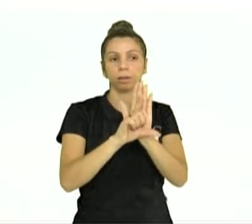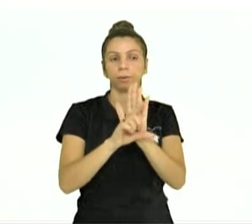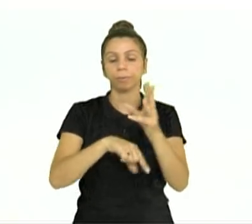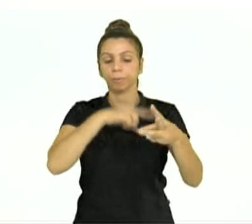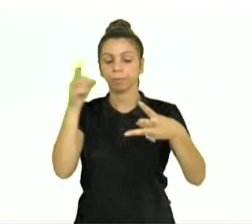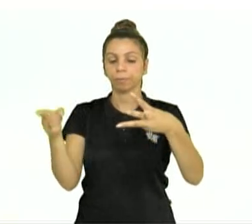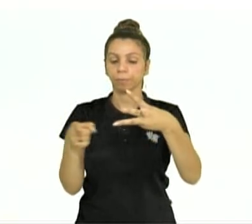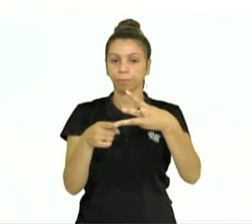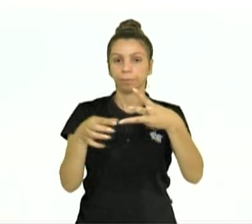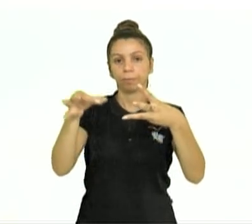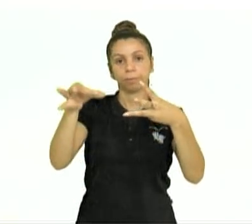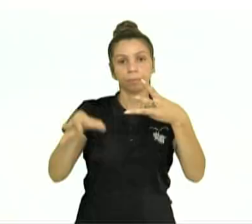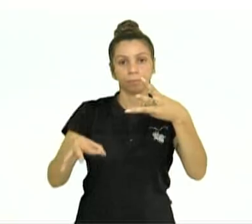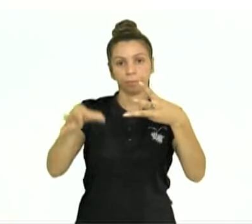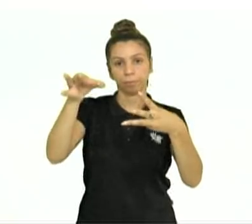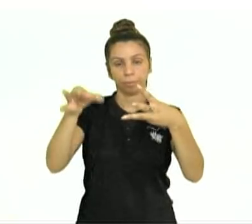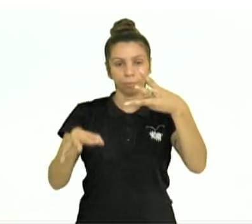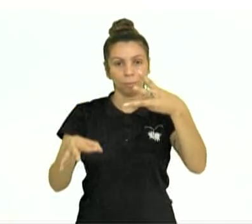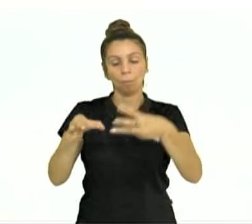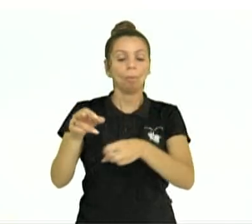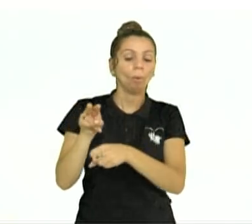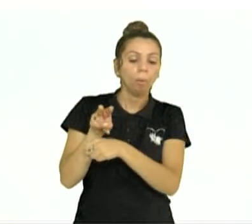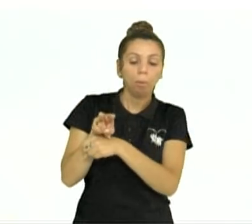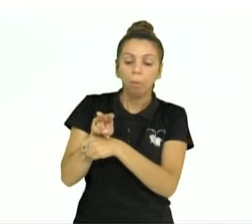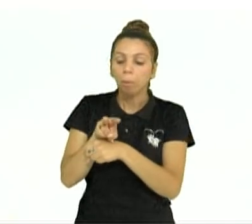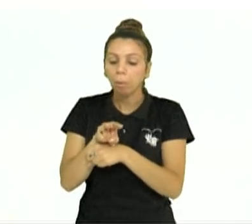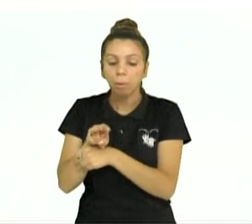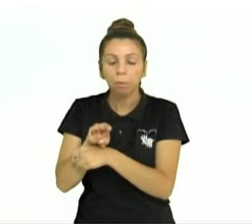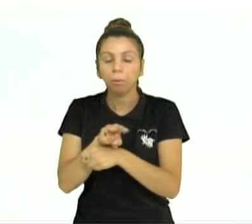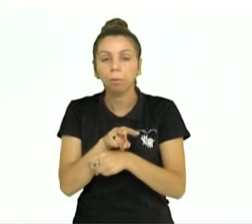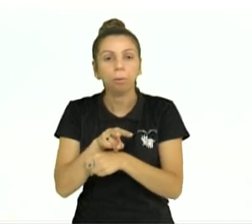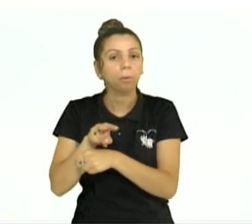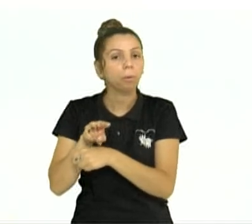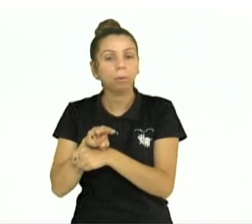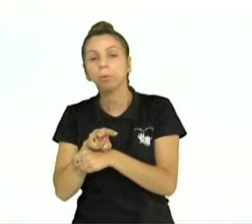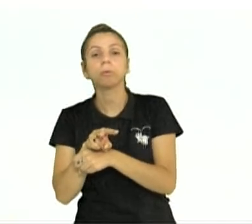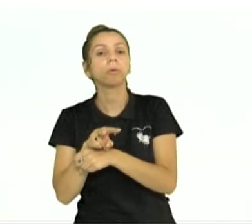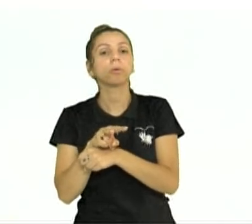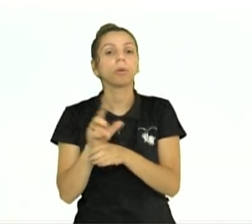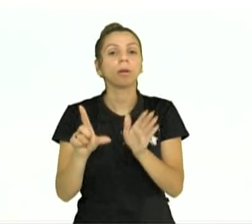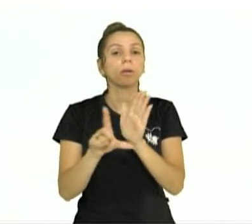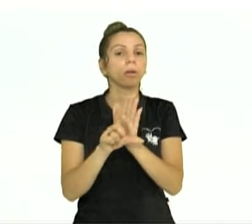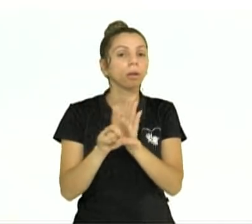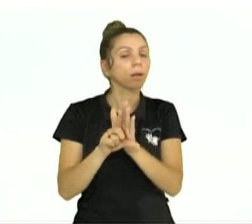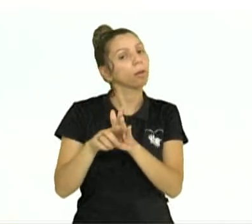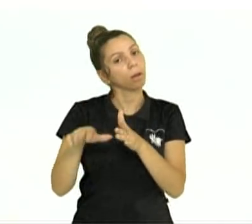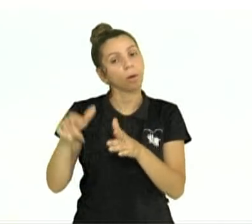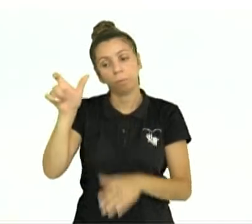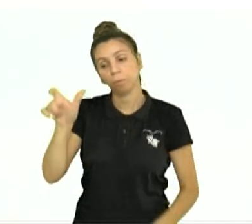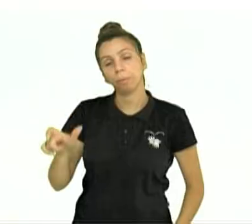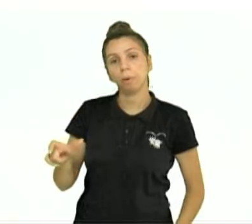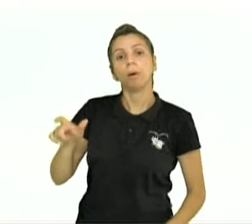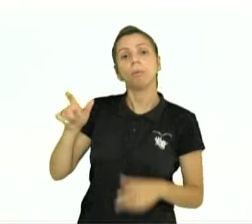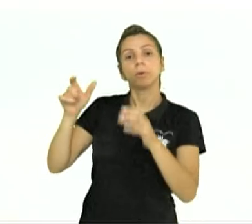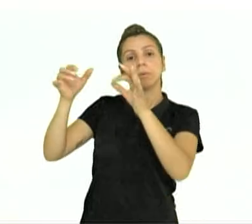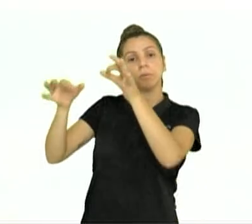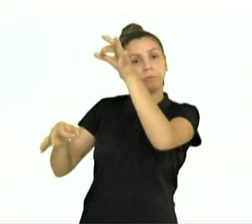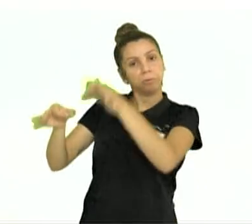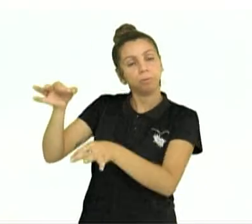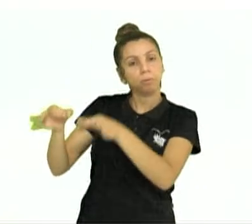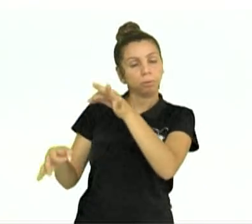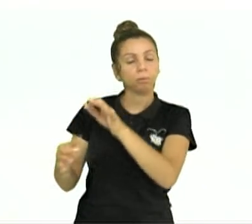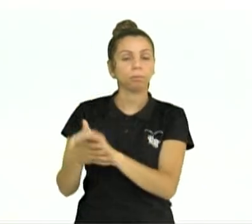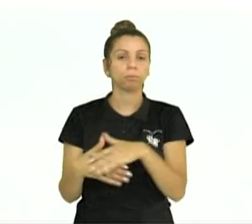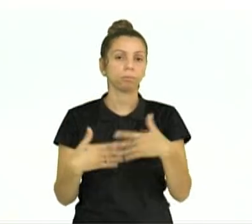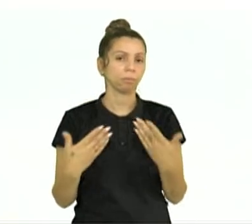o judiciário, para fiscalizar o cumprimento das leis e julgar os conflitos, os juízes. Essa é a divisão dos